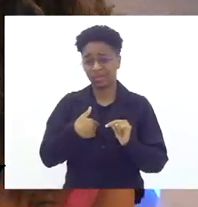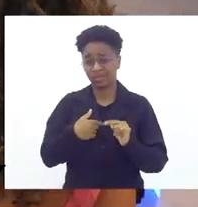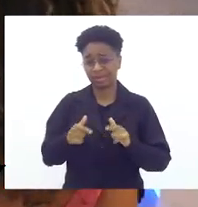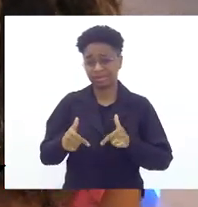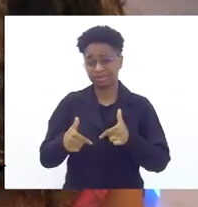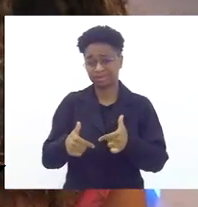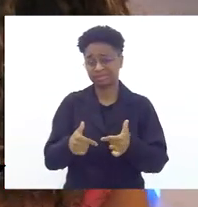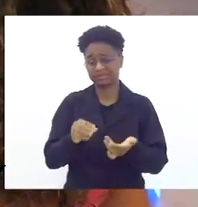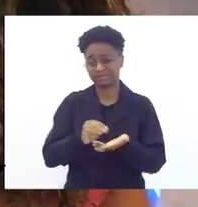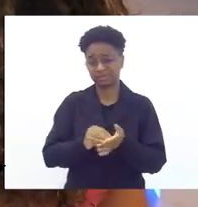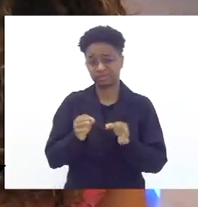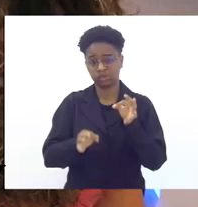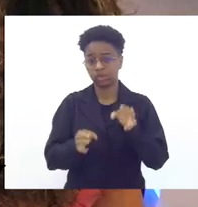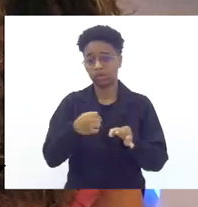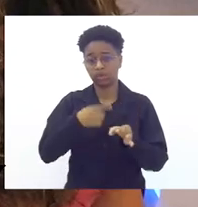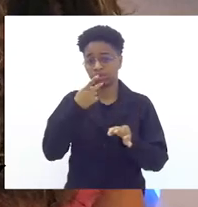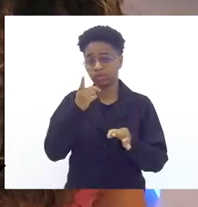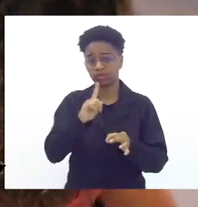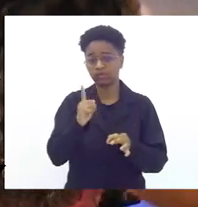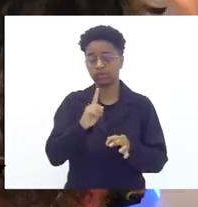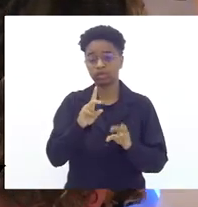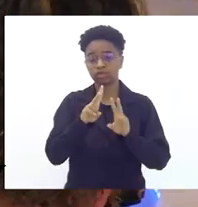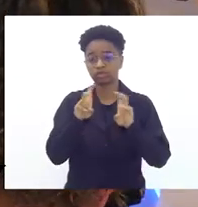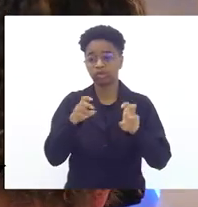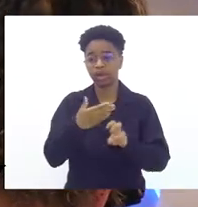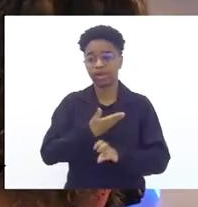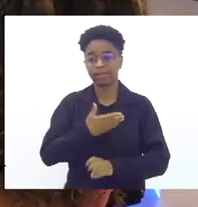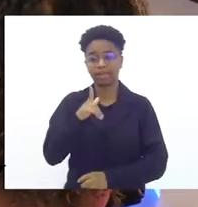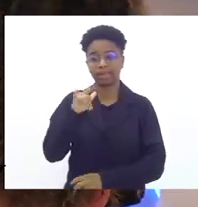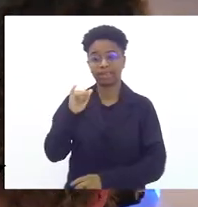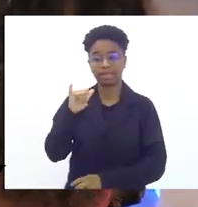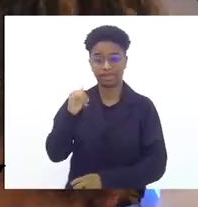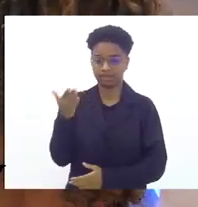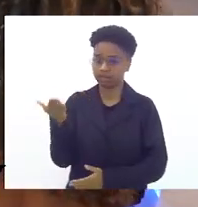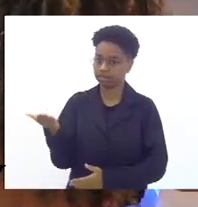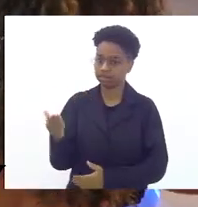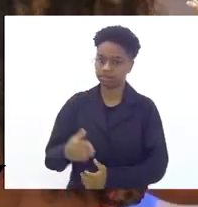quando eu falei da equipe eu não falei da nossa companheira Lili